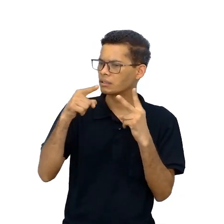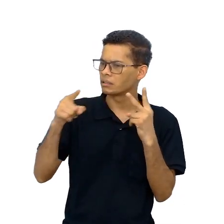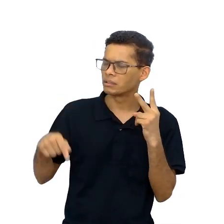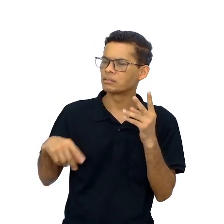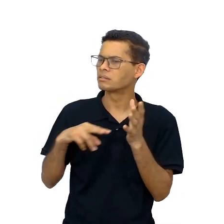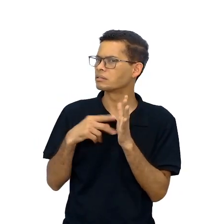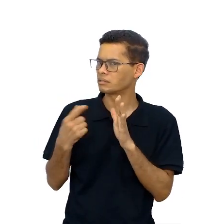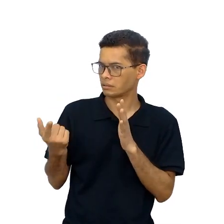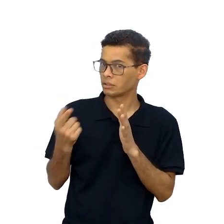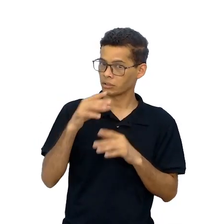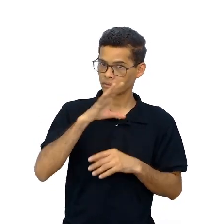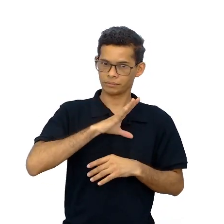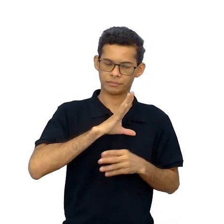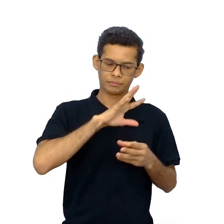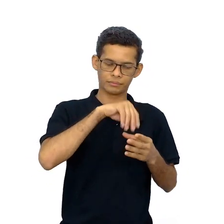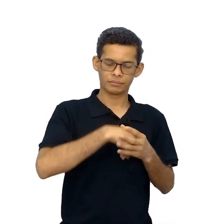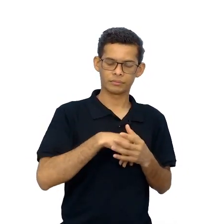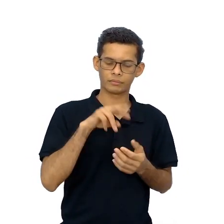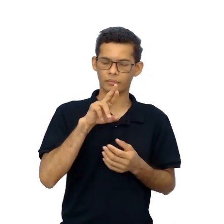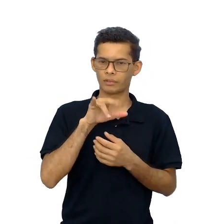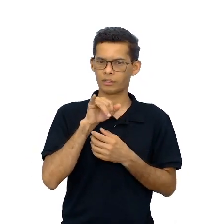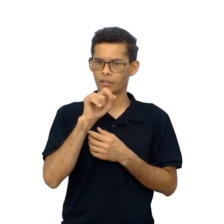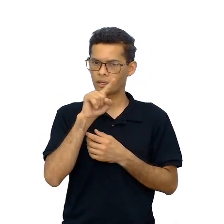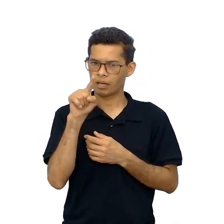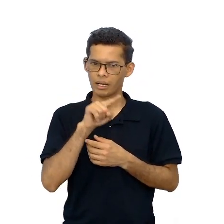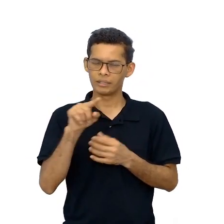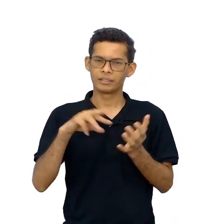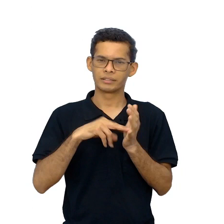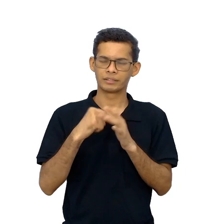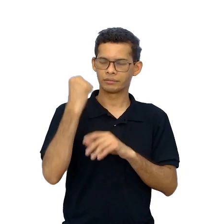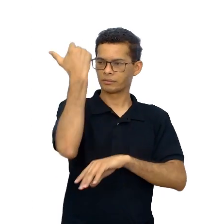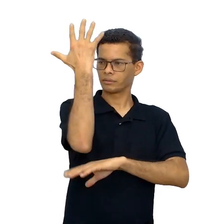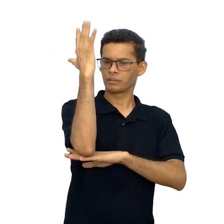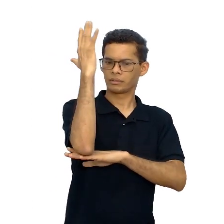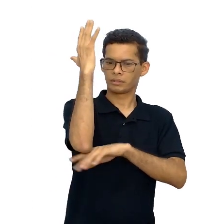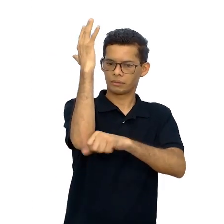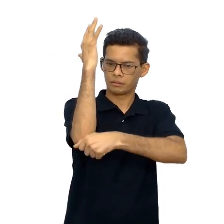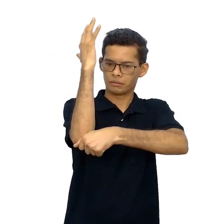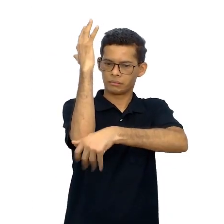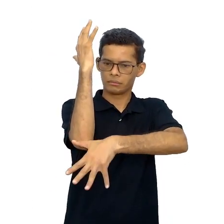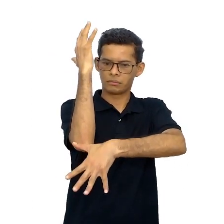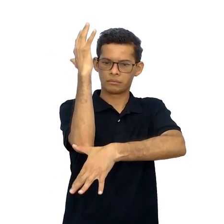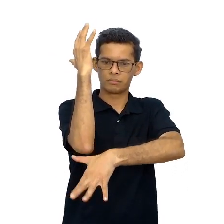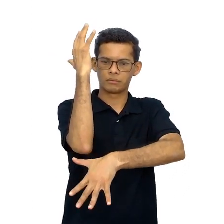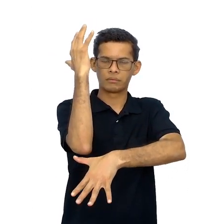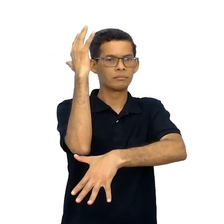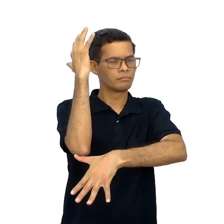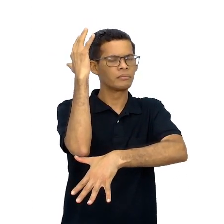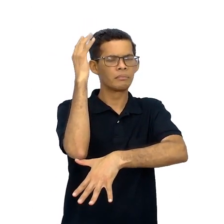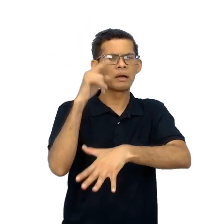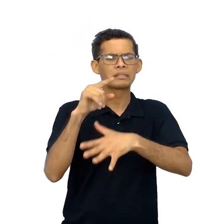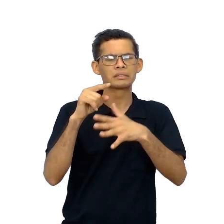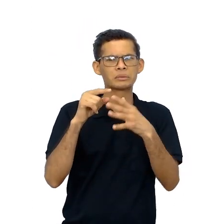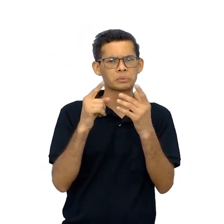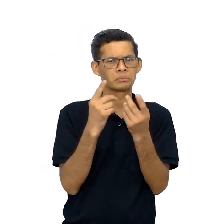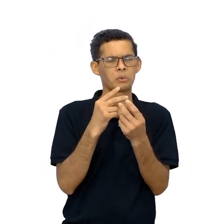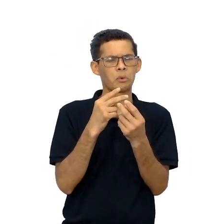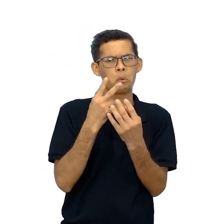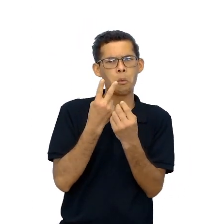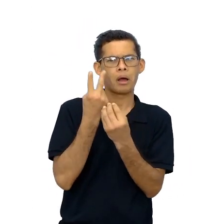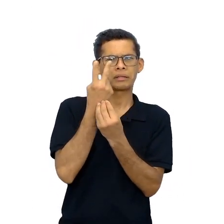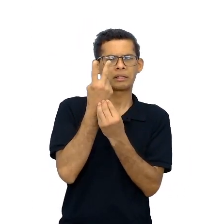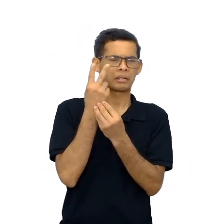raiz, né, a gente tem raiz da planta, né? Agora, ela ser quadrada, né, é uma coisa bem interessante.